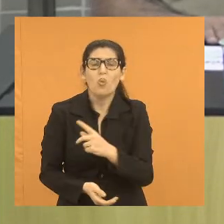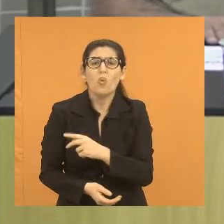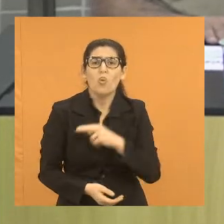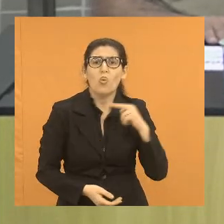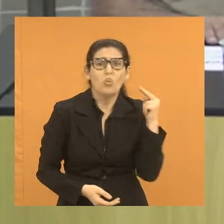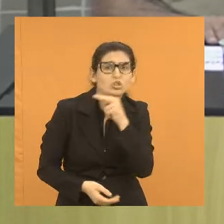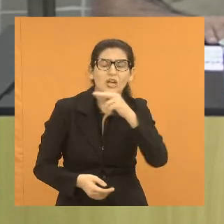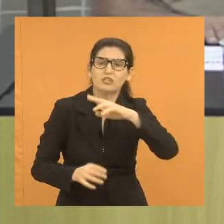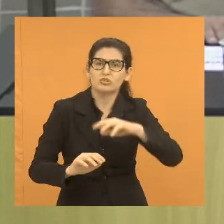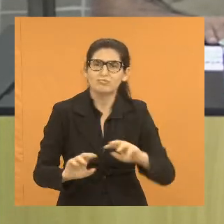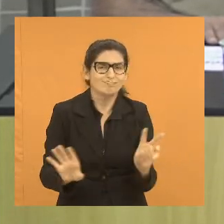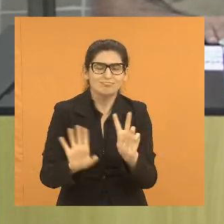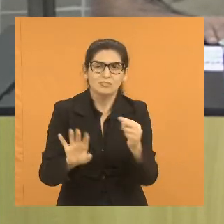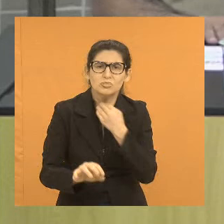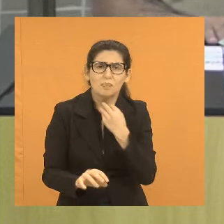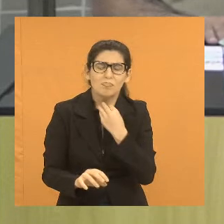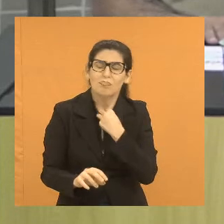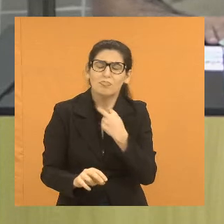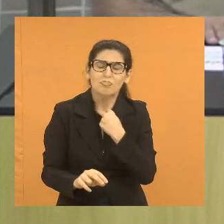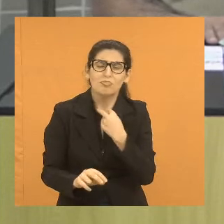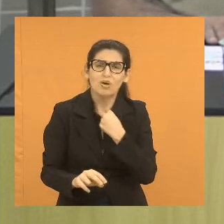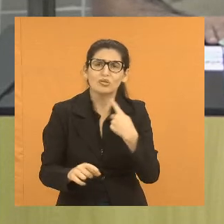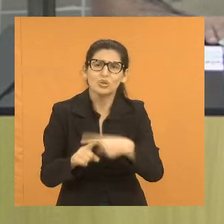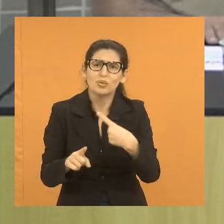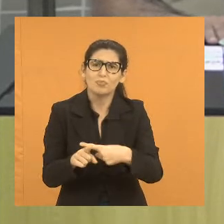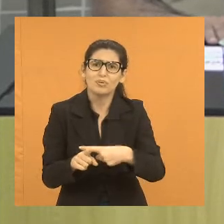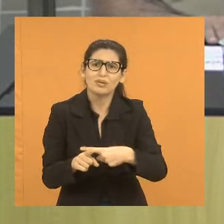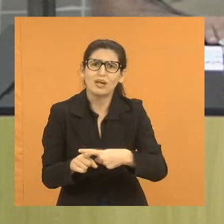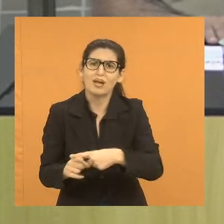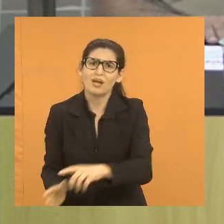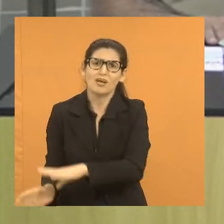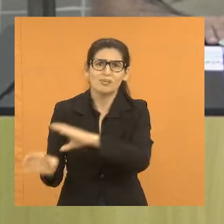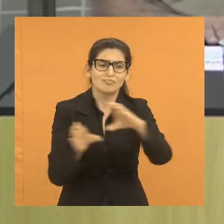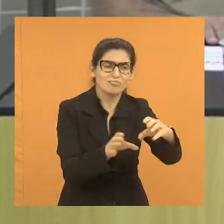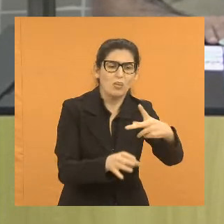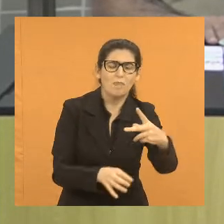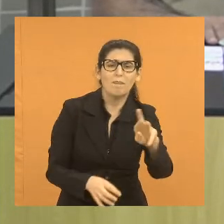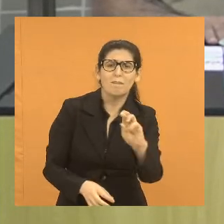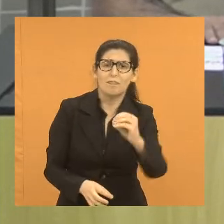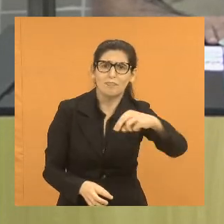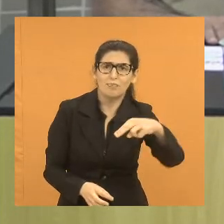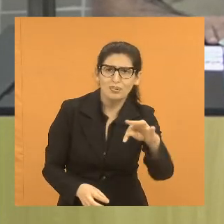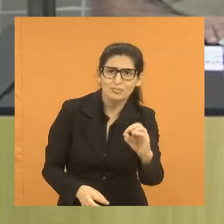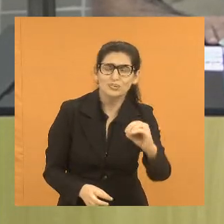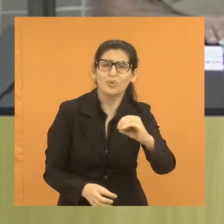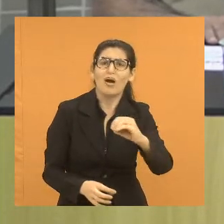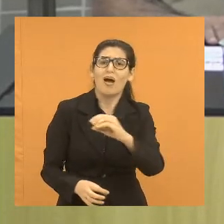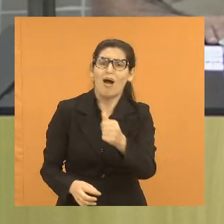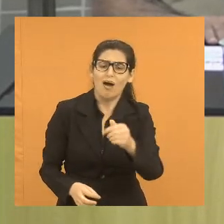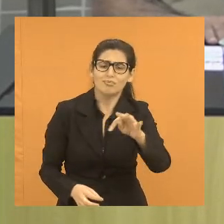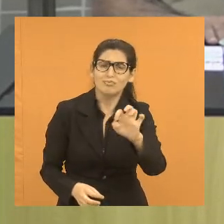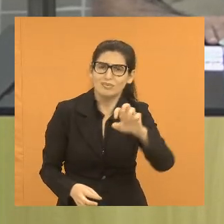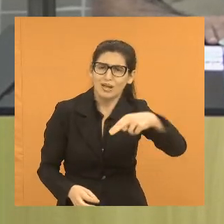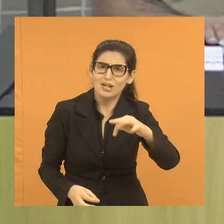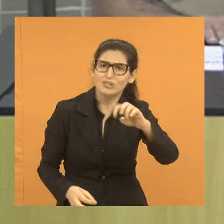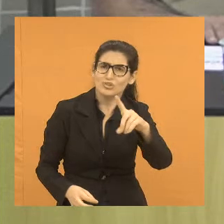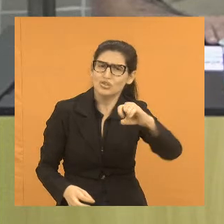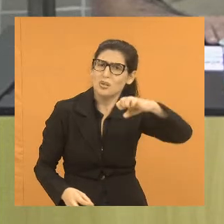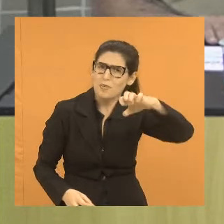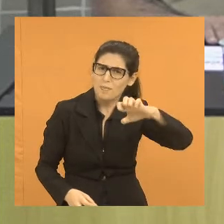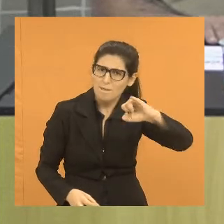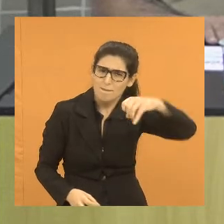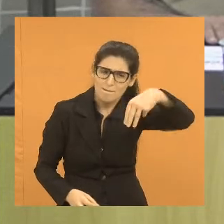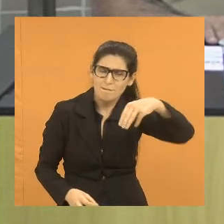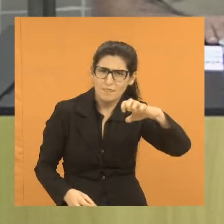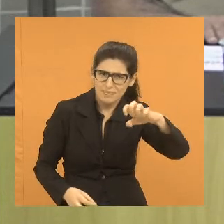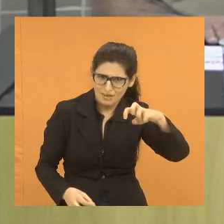nós colocarmos, descaracteriza a unidade de pronto atendimento, e daí acaba podendo ser revertido em